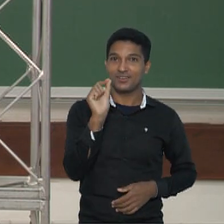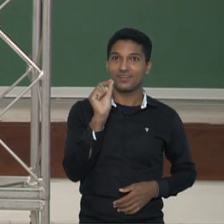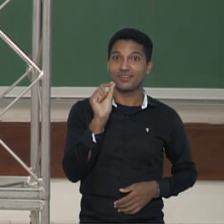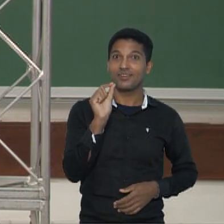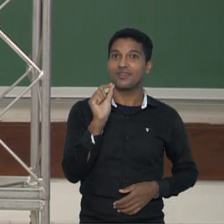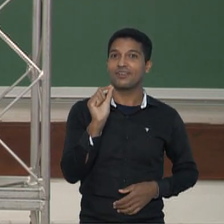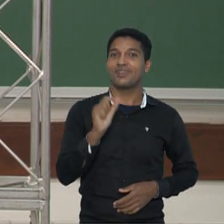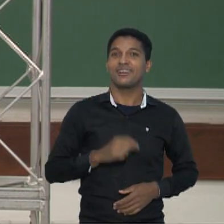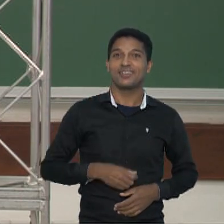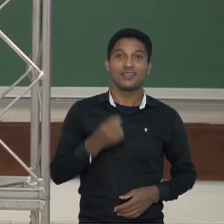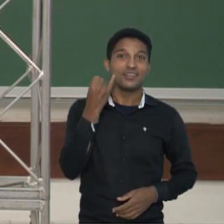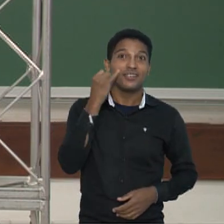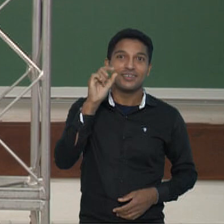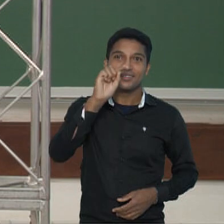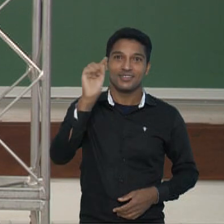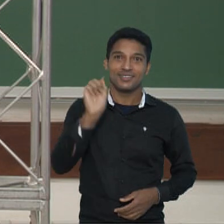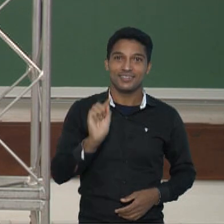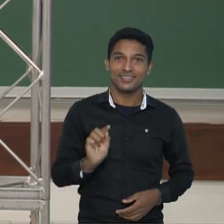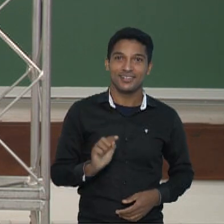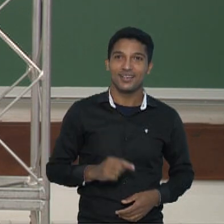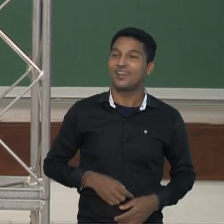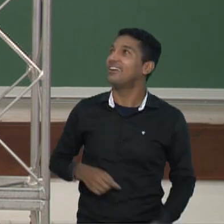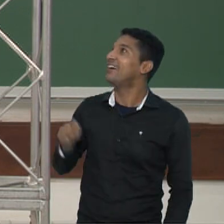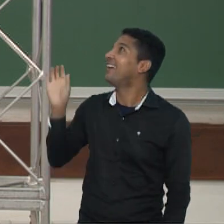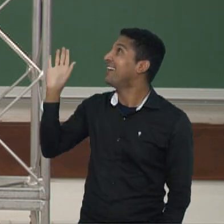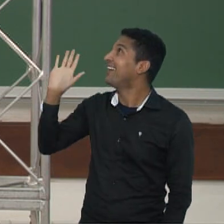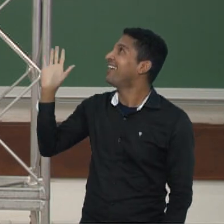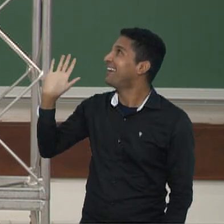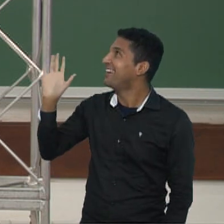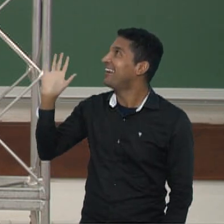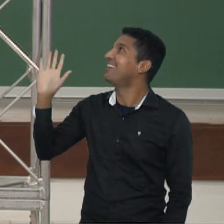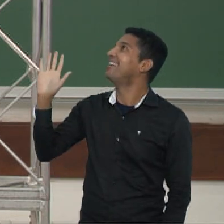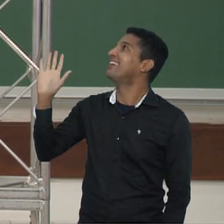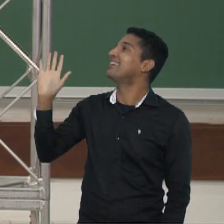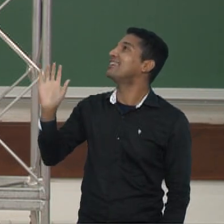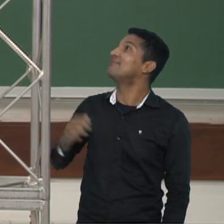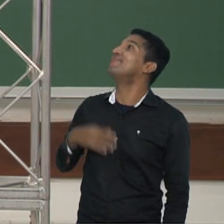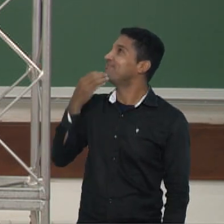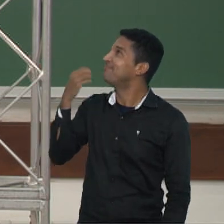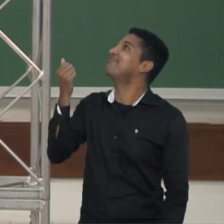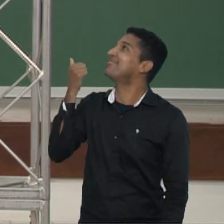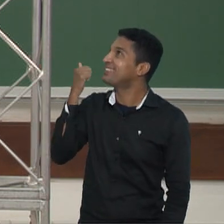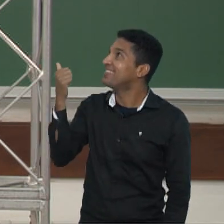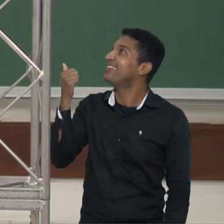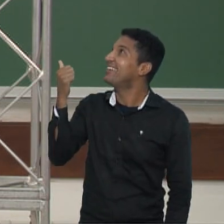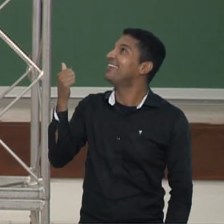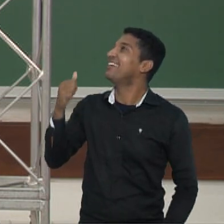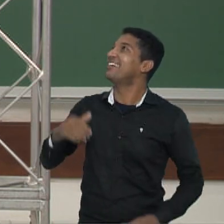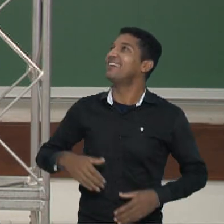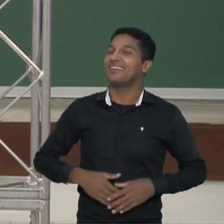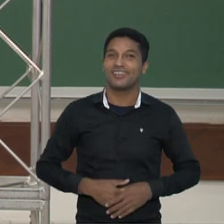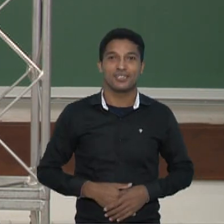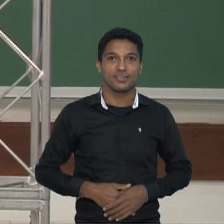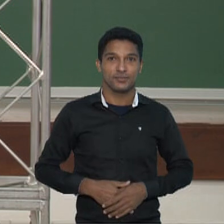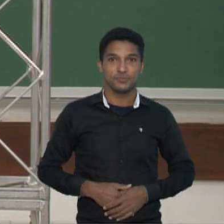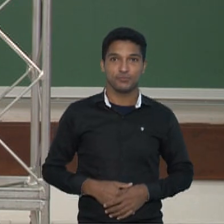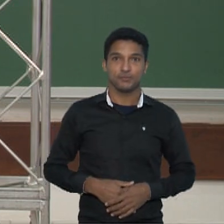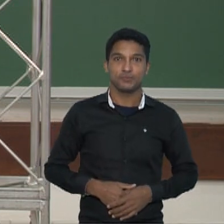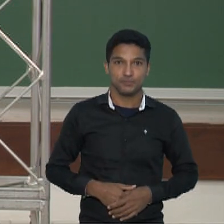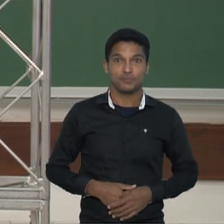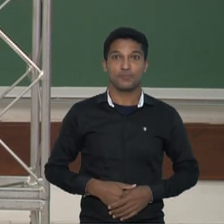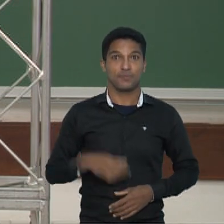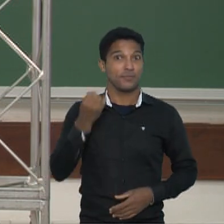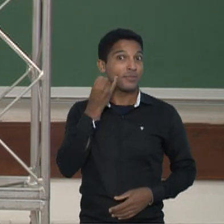friend Isaías. Say hello to Isaías. Hi Isaías, how are you? Isaías vai